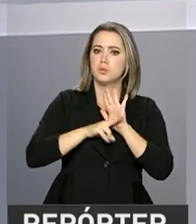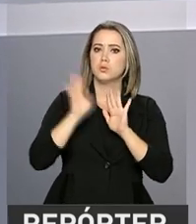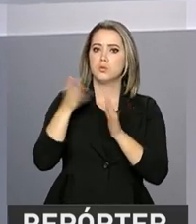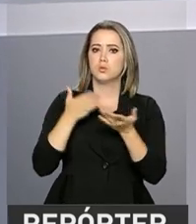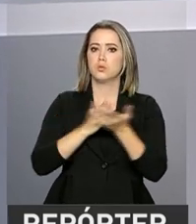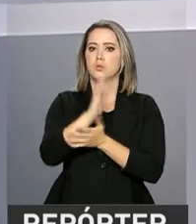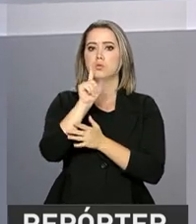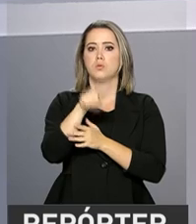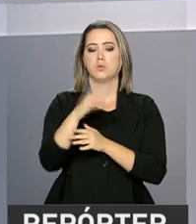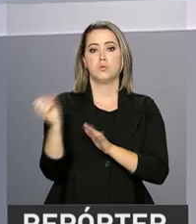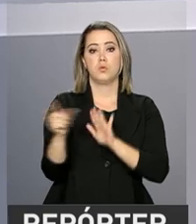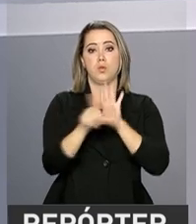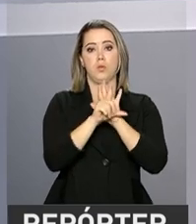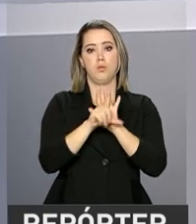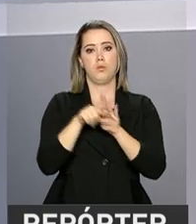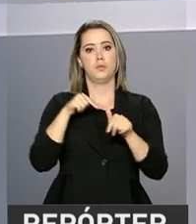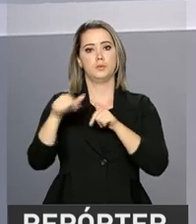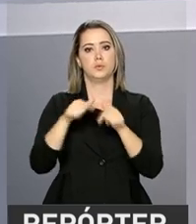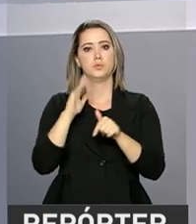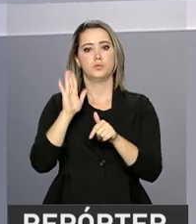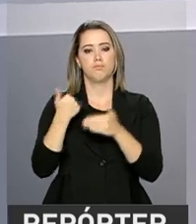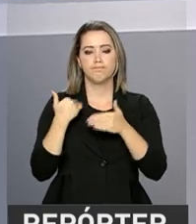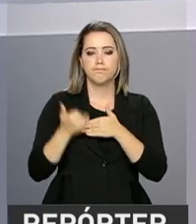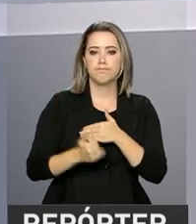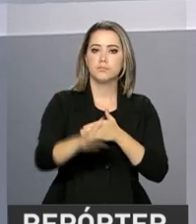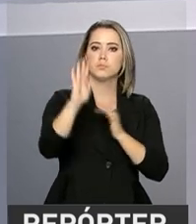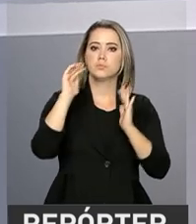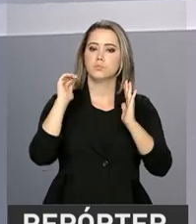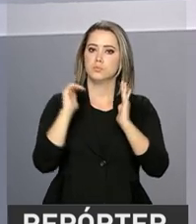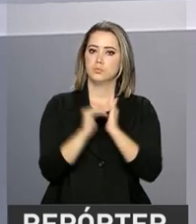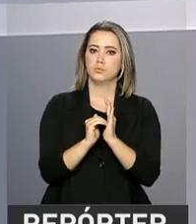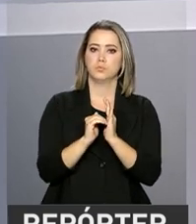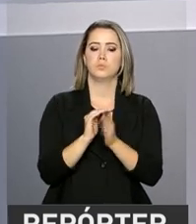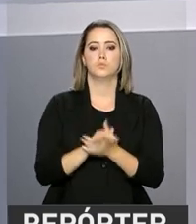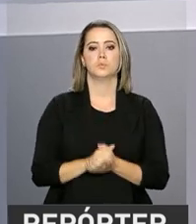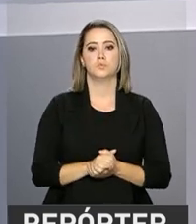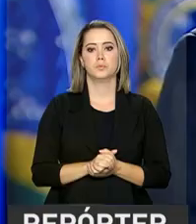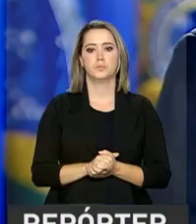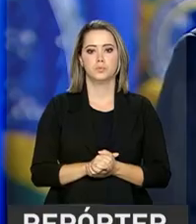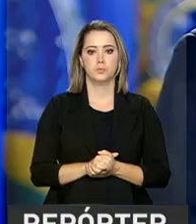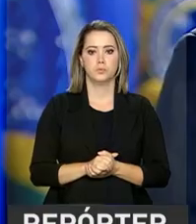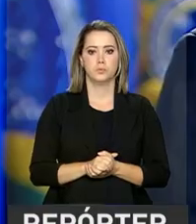já foi aprovado e a reforma trabalhista segue avançando no Senado.